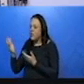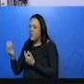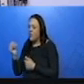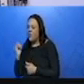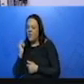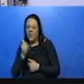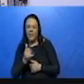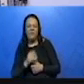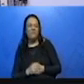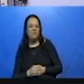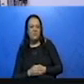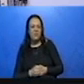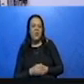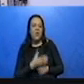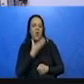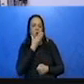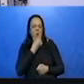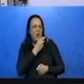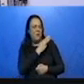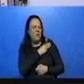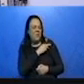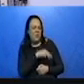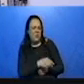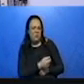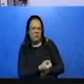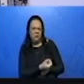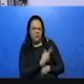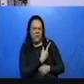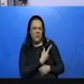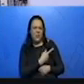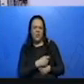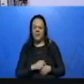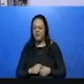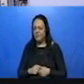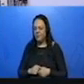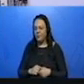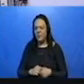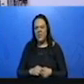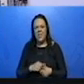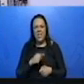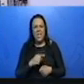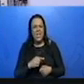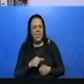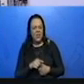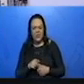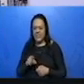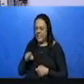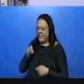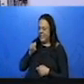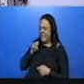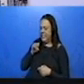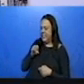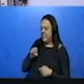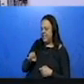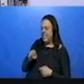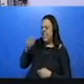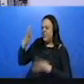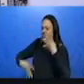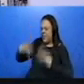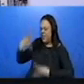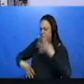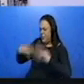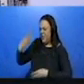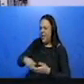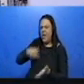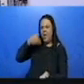e era mal educado. Se esse sujeito se tornar um inconveniente, é só me avisar que eu mando expulsá-lo daqui.